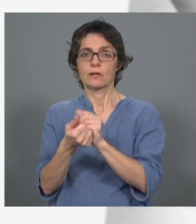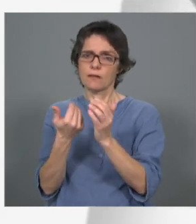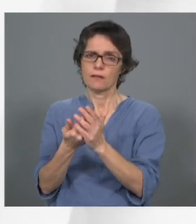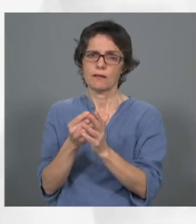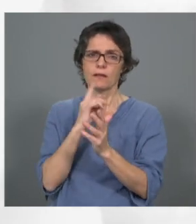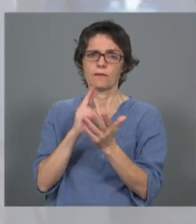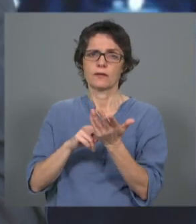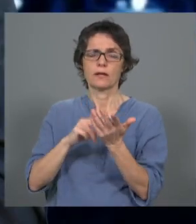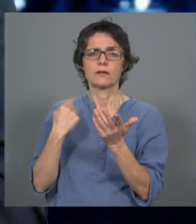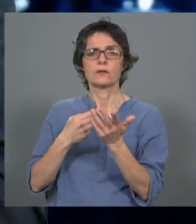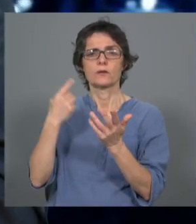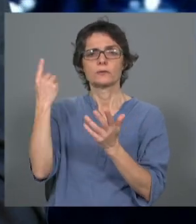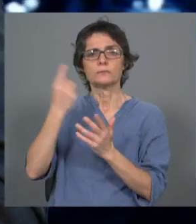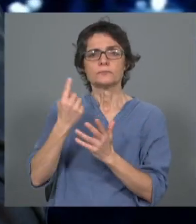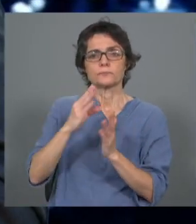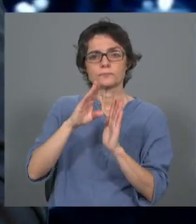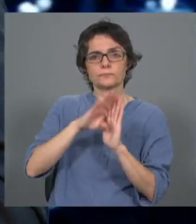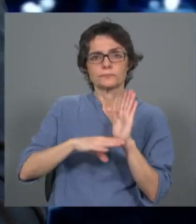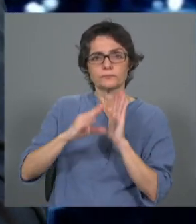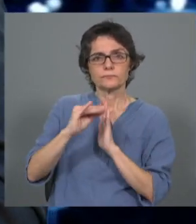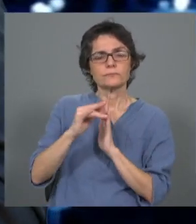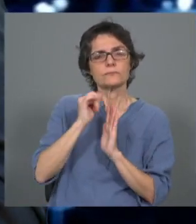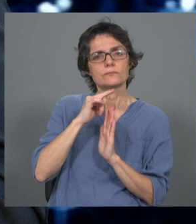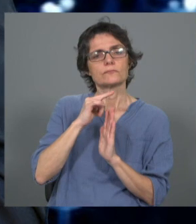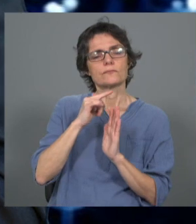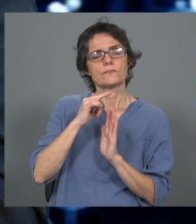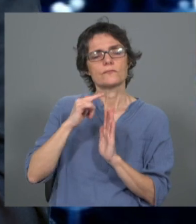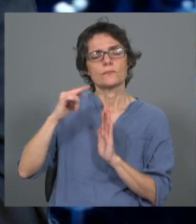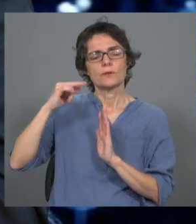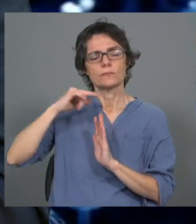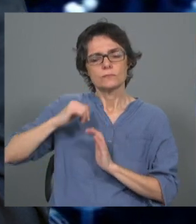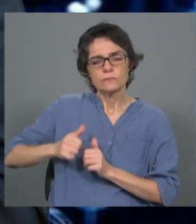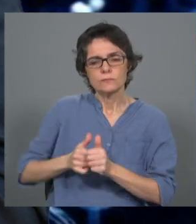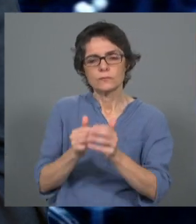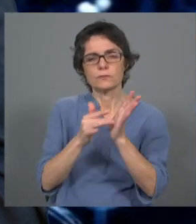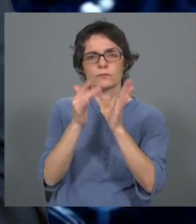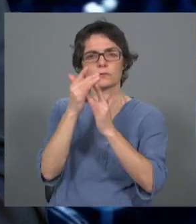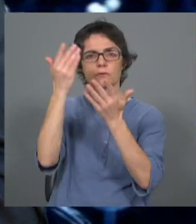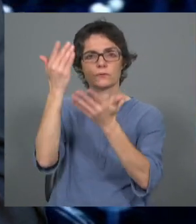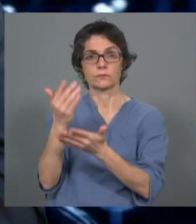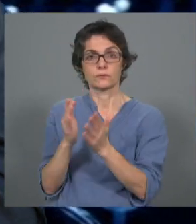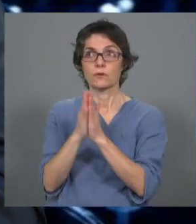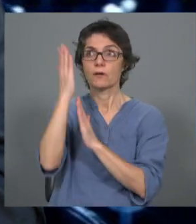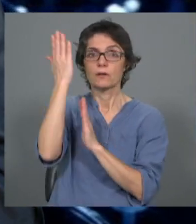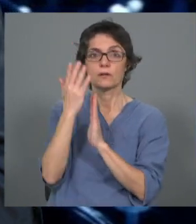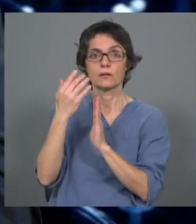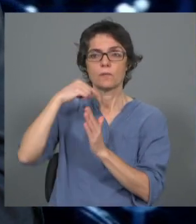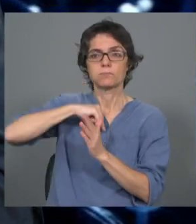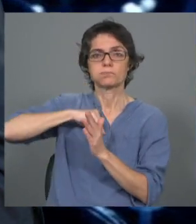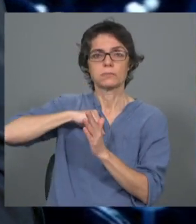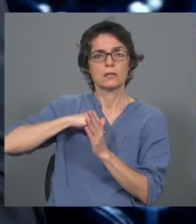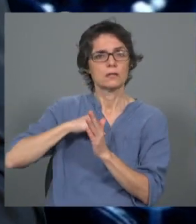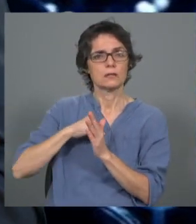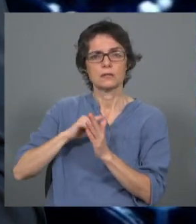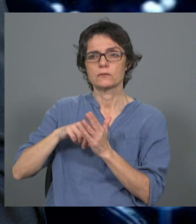os mandamentos e dessa forma permanecemos em Deus e Deus permanece em nós, como o próprio São João diz. Isto tudo por